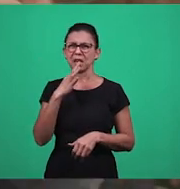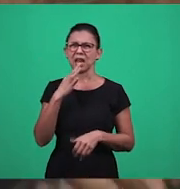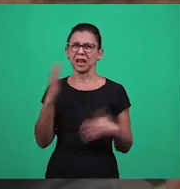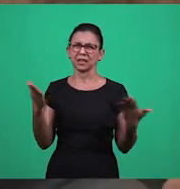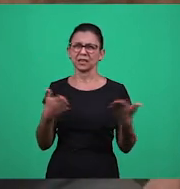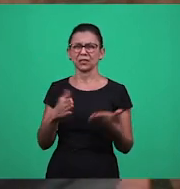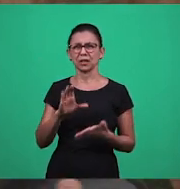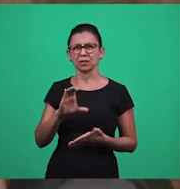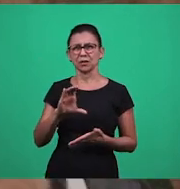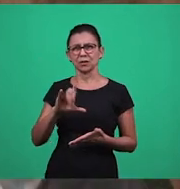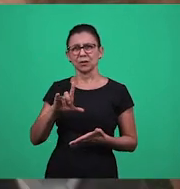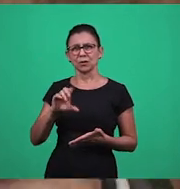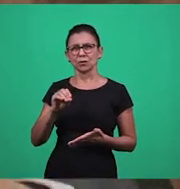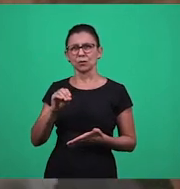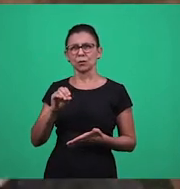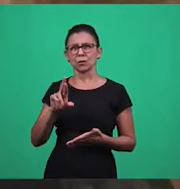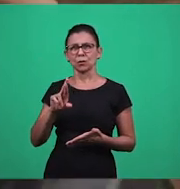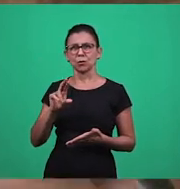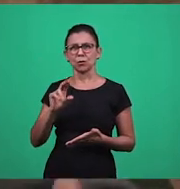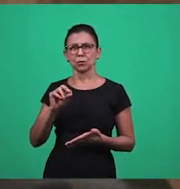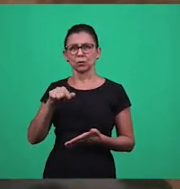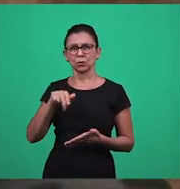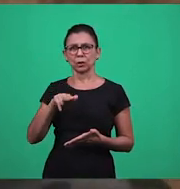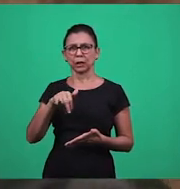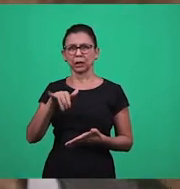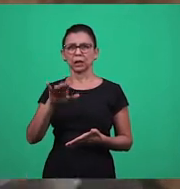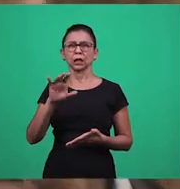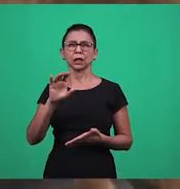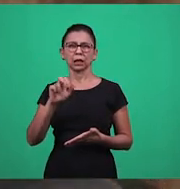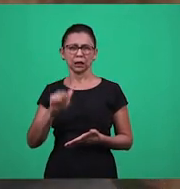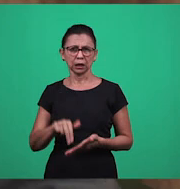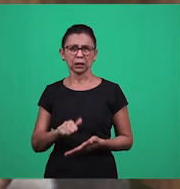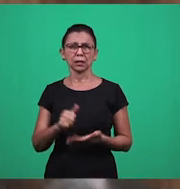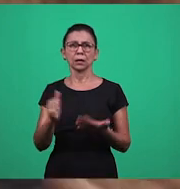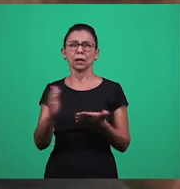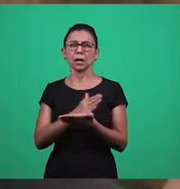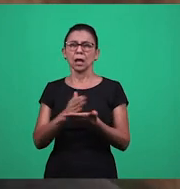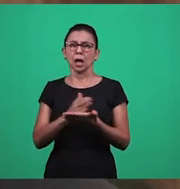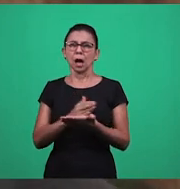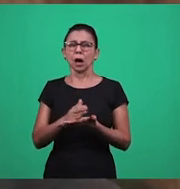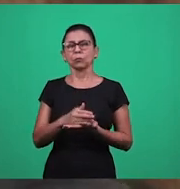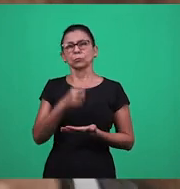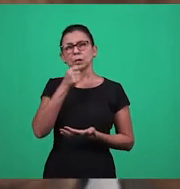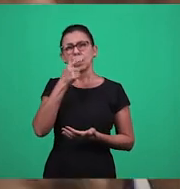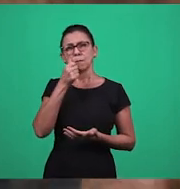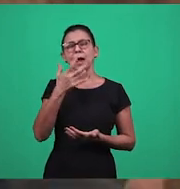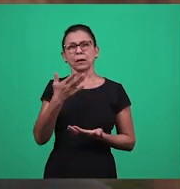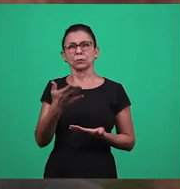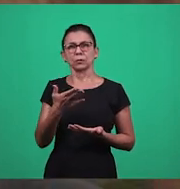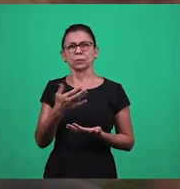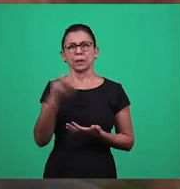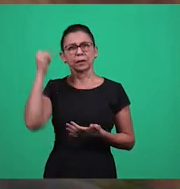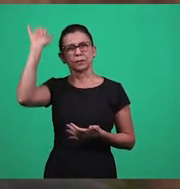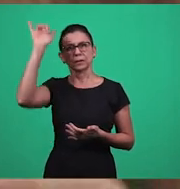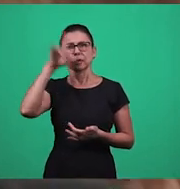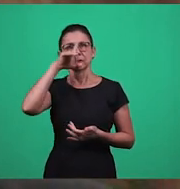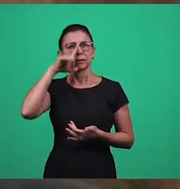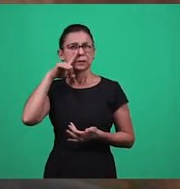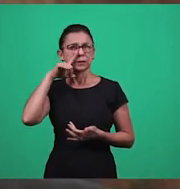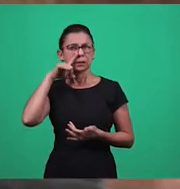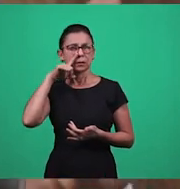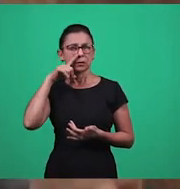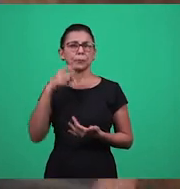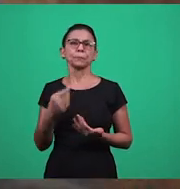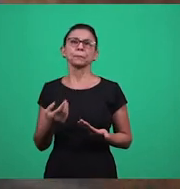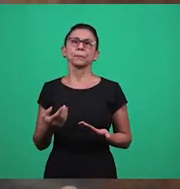estão bem estabelecidas, A cloroquina, a hidroxicloroquina, que já tem sido muito falado, alguns antibióticos que têm sido usados. E